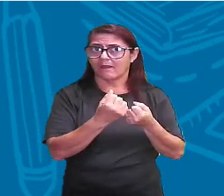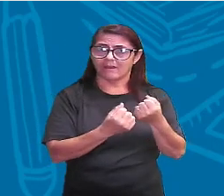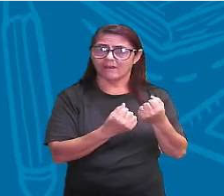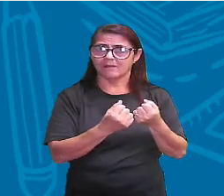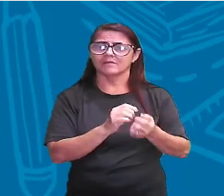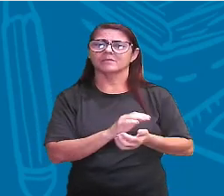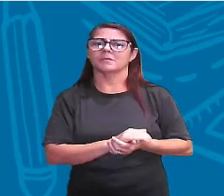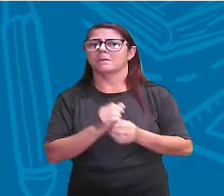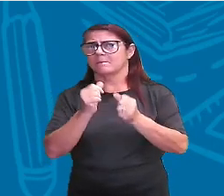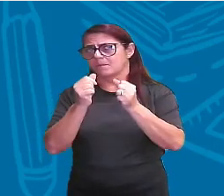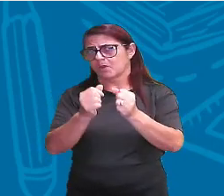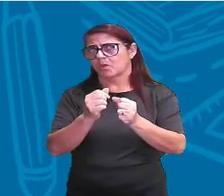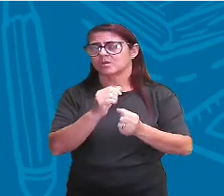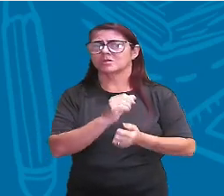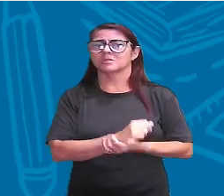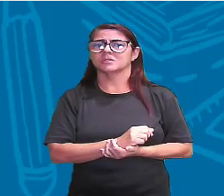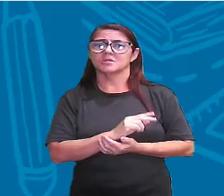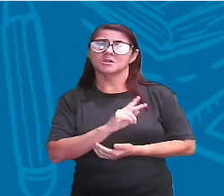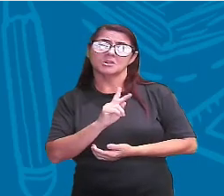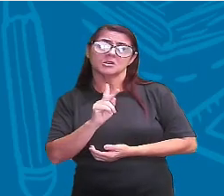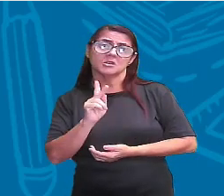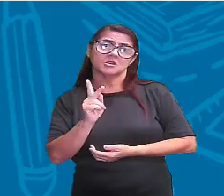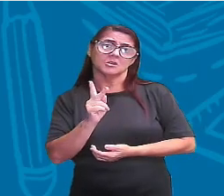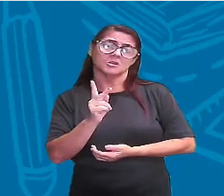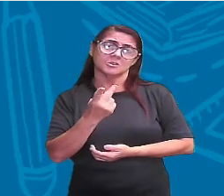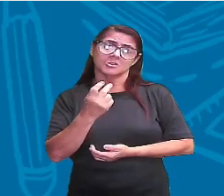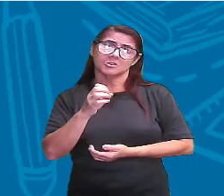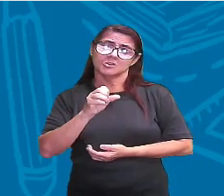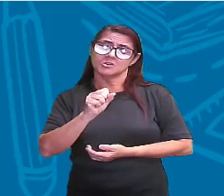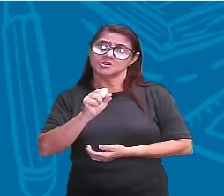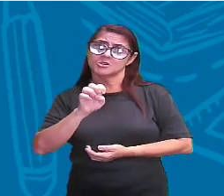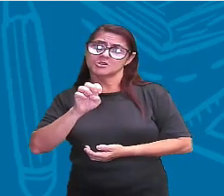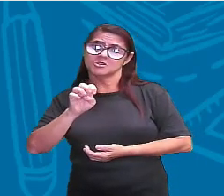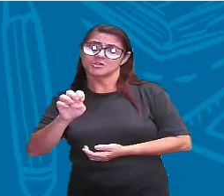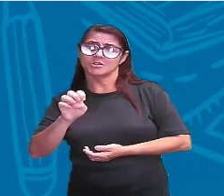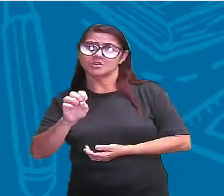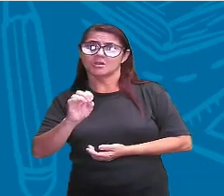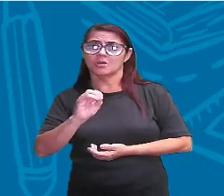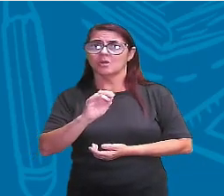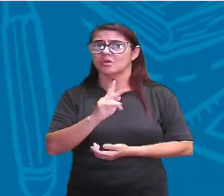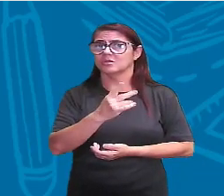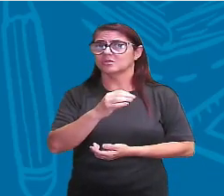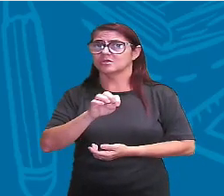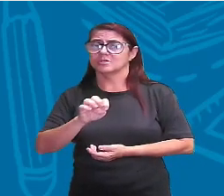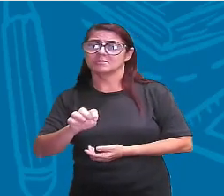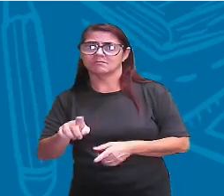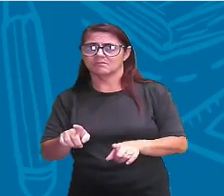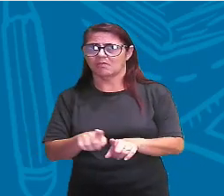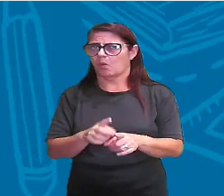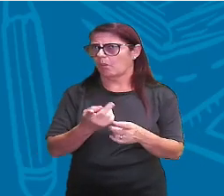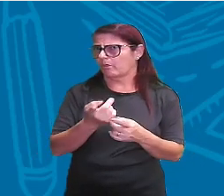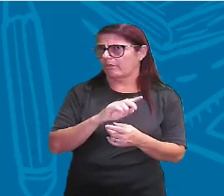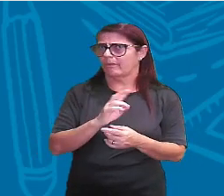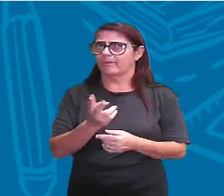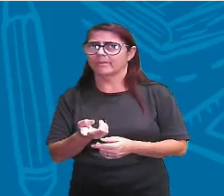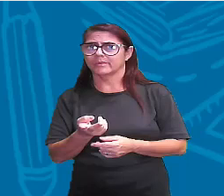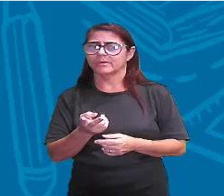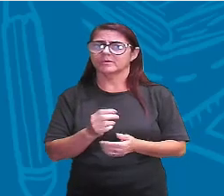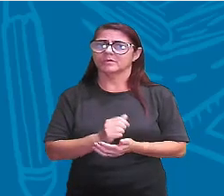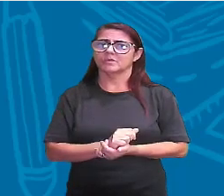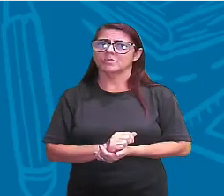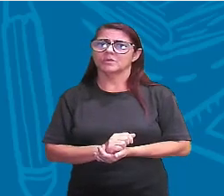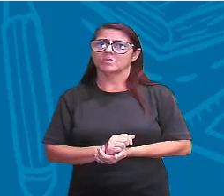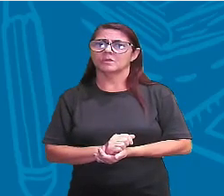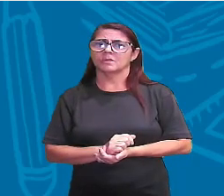ou she, certo? Agora, nota, é usado também como uma forma impessoal. E o que quer